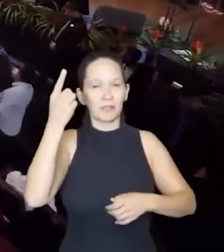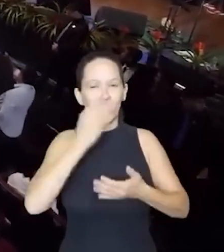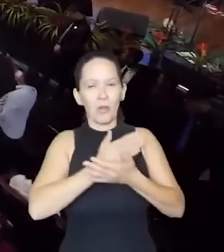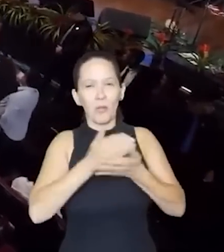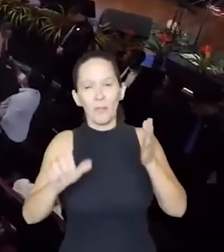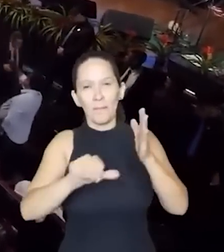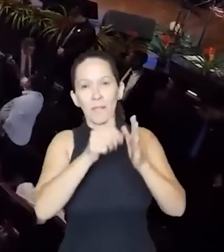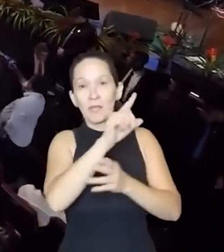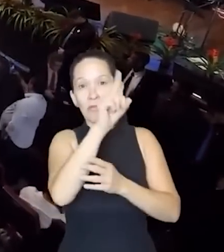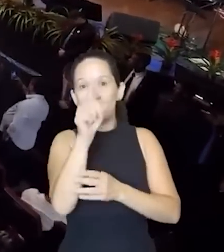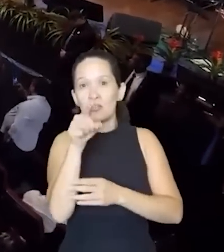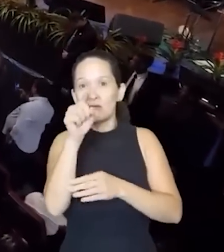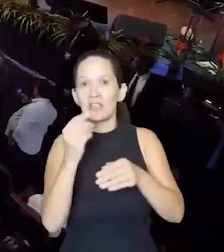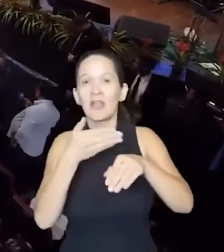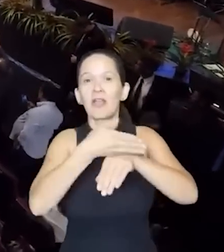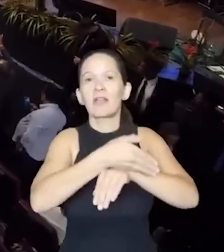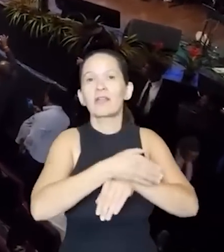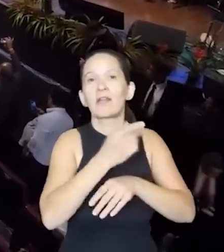vocês entraram no PT.